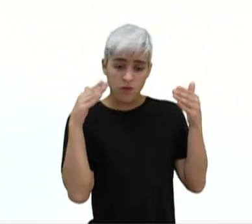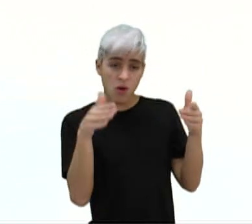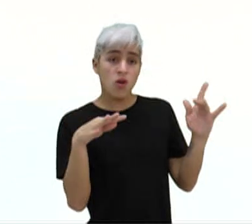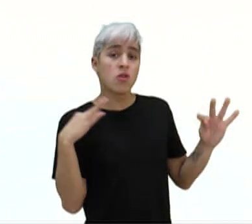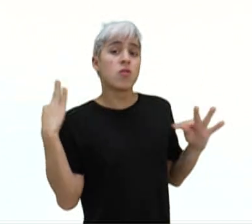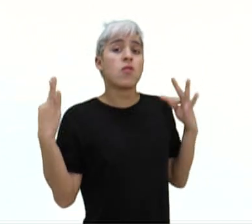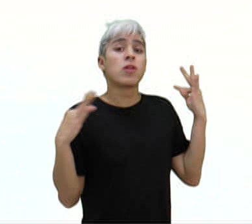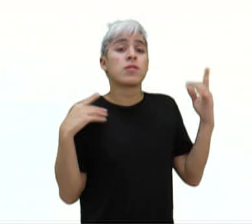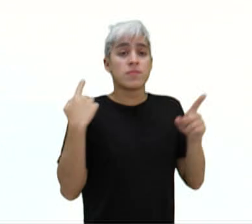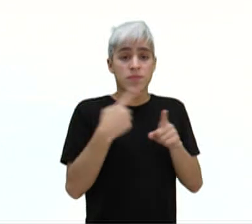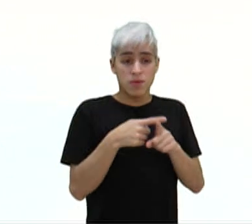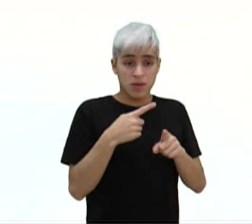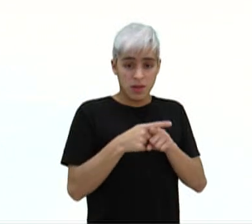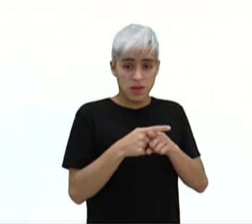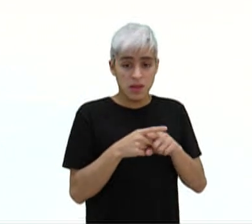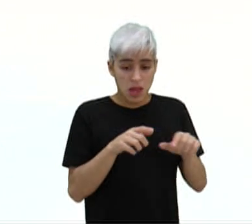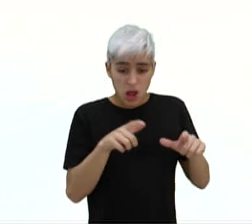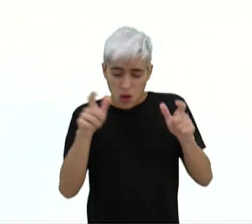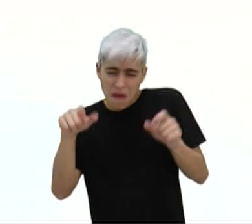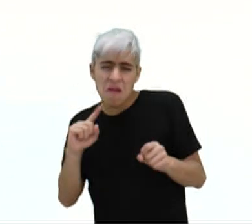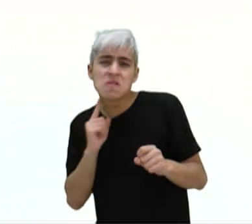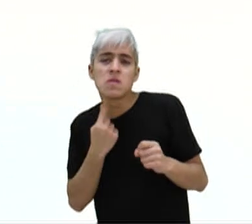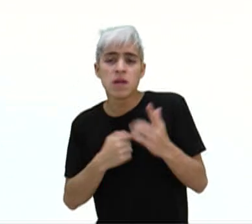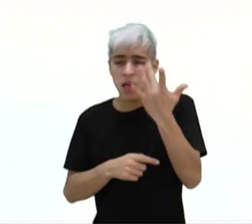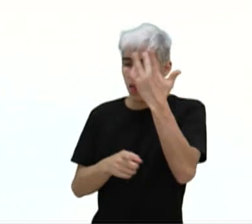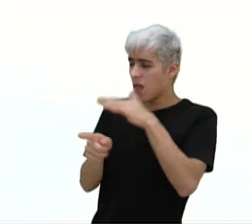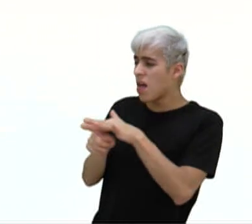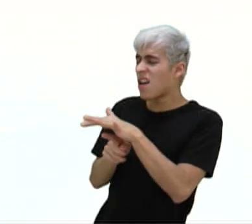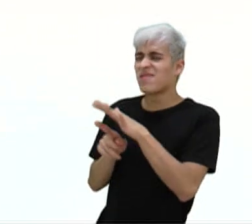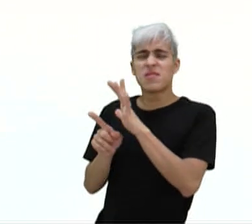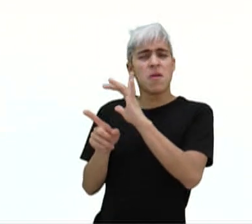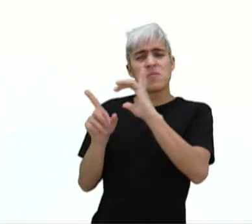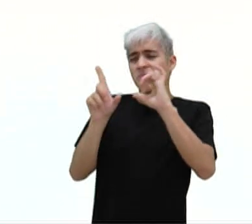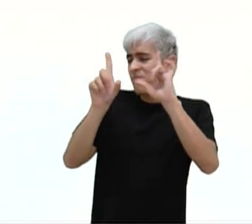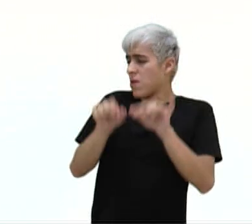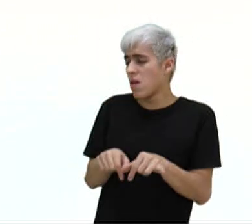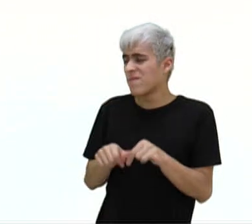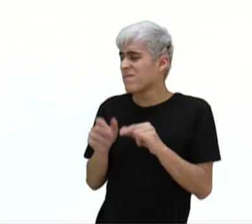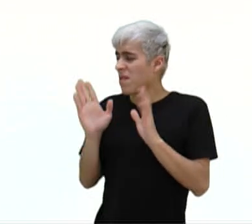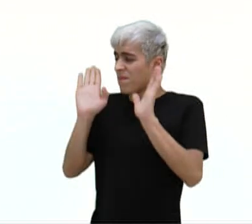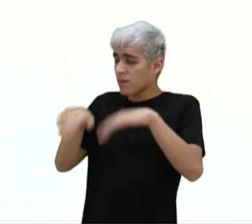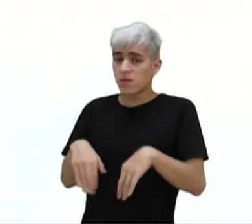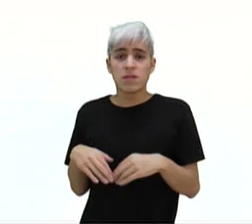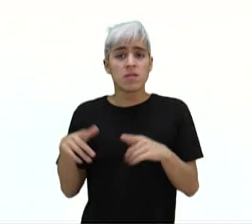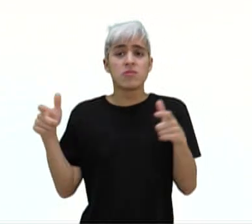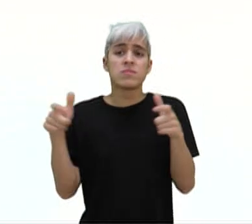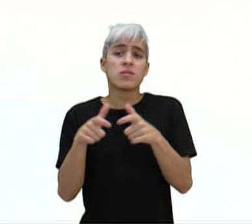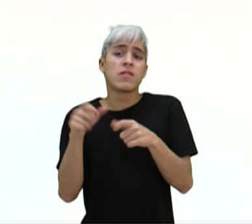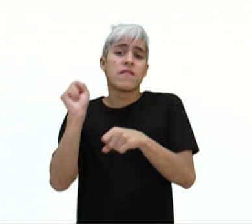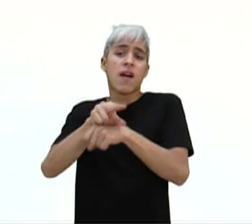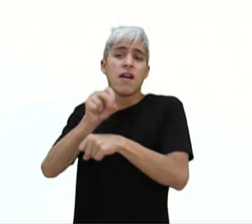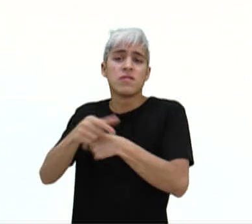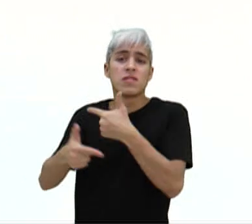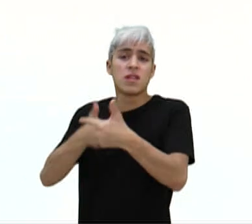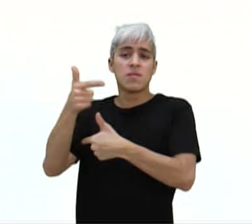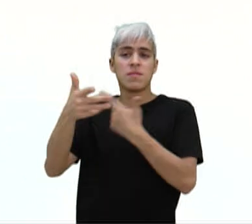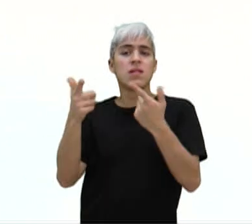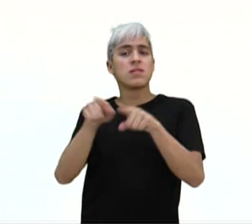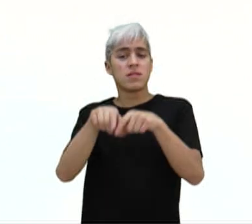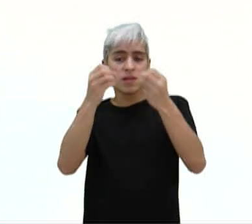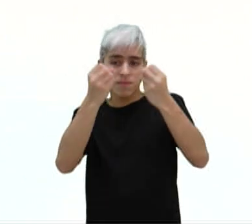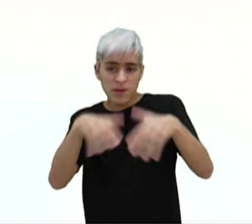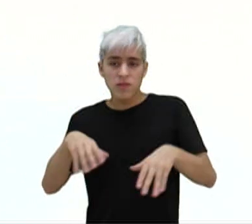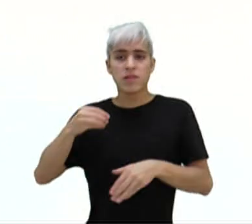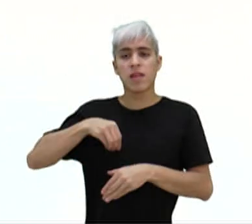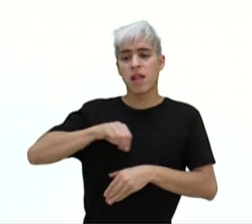turismo, pois destinos poluídos atraem menos visitantes, afetando assim o número de empregos gerados, consequentemente afetando a renda